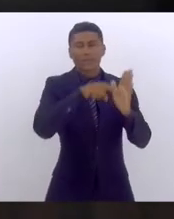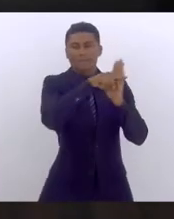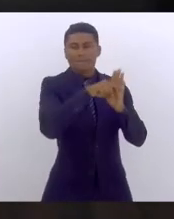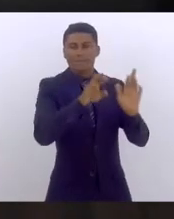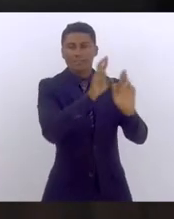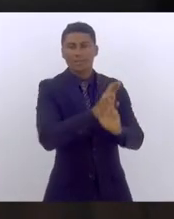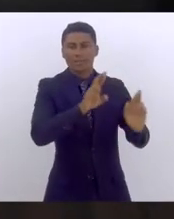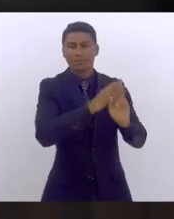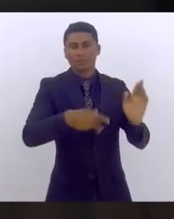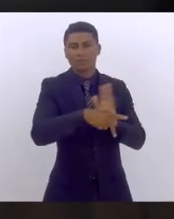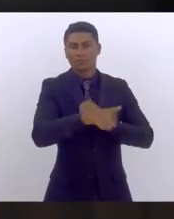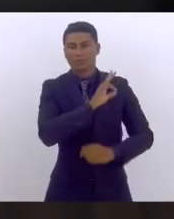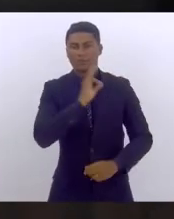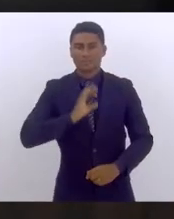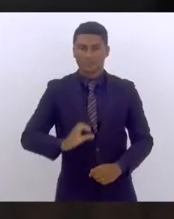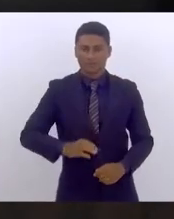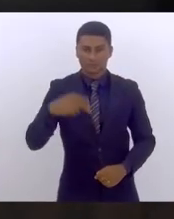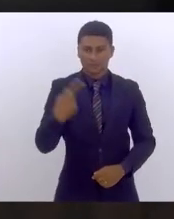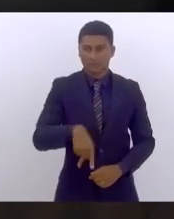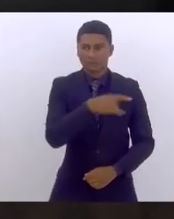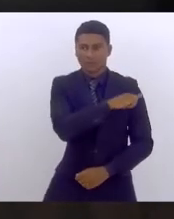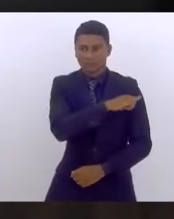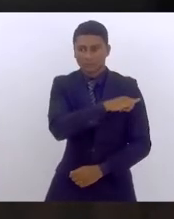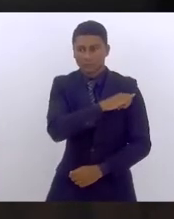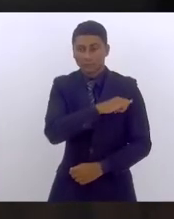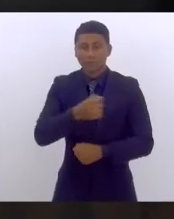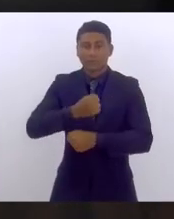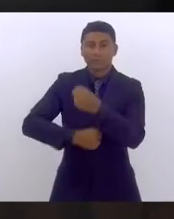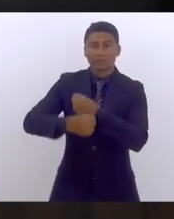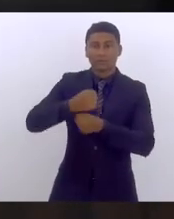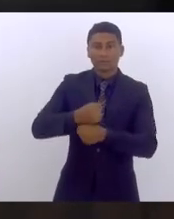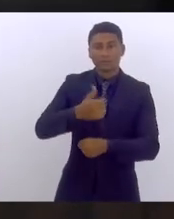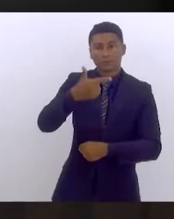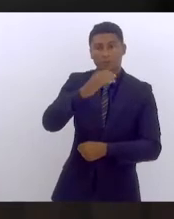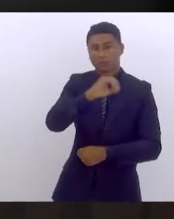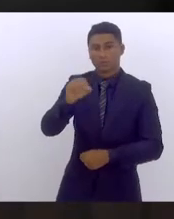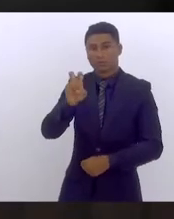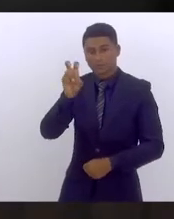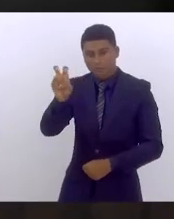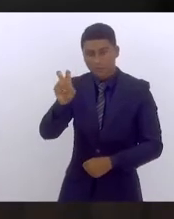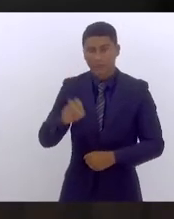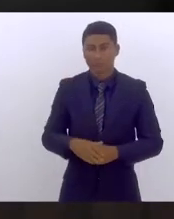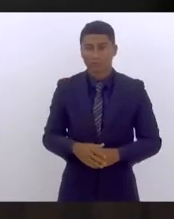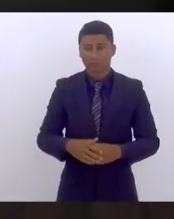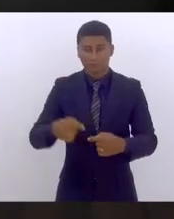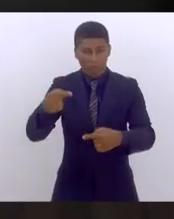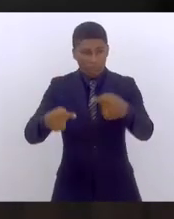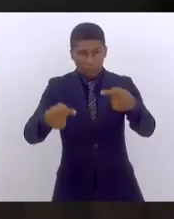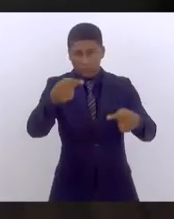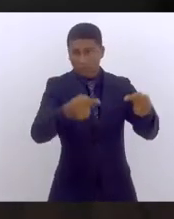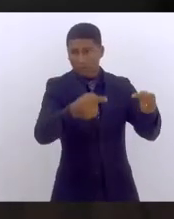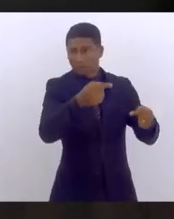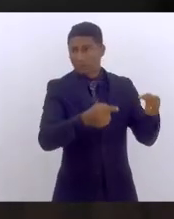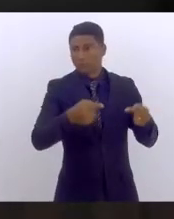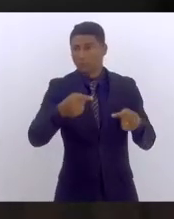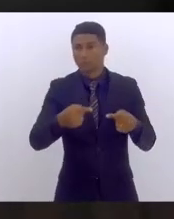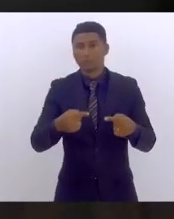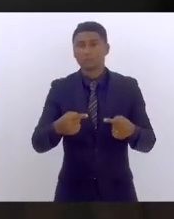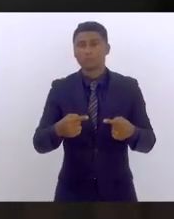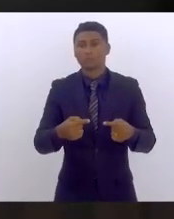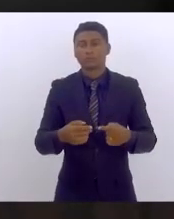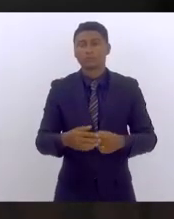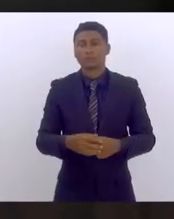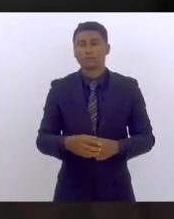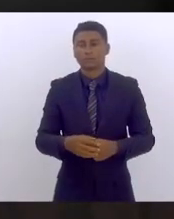policial da Polícia Civil do Estado do Rio de Janeiro, realizado no ano de 2005. Em discussão, para discutir?